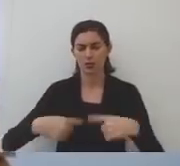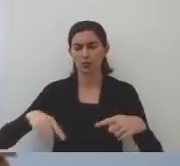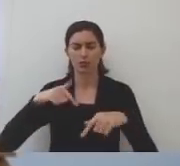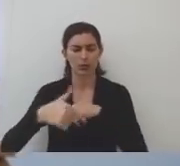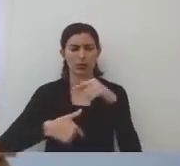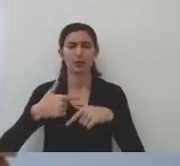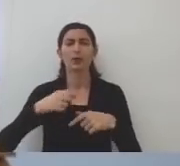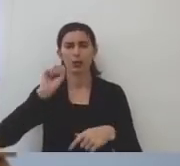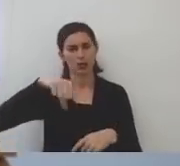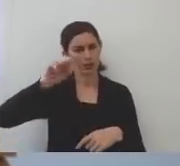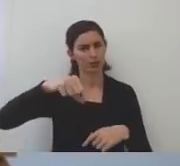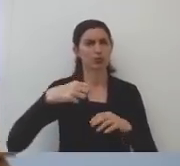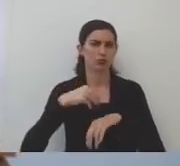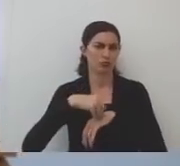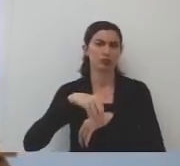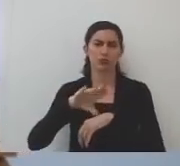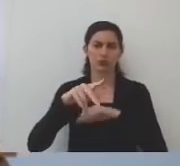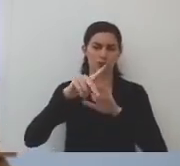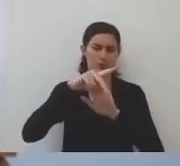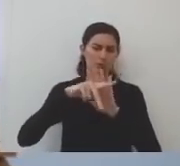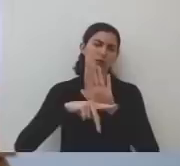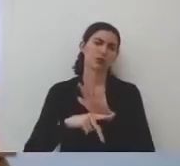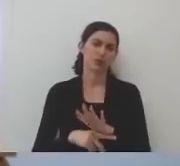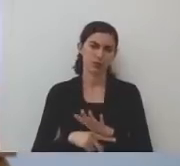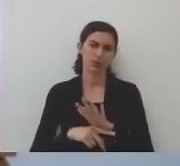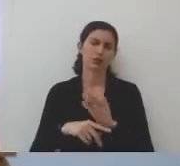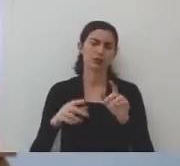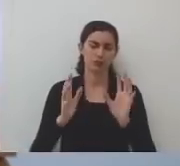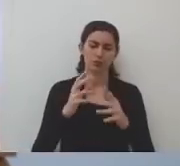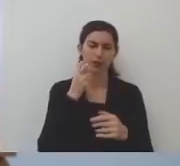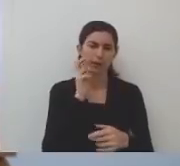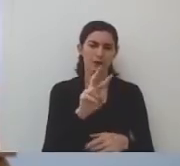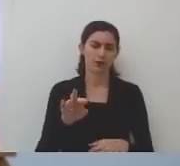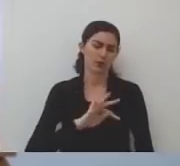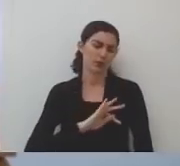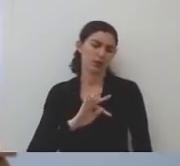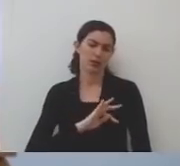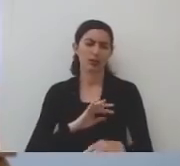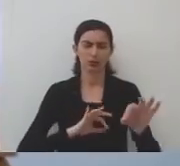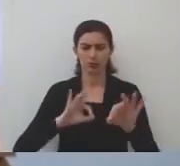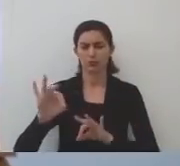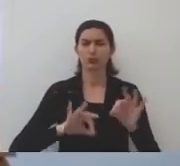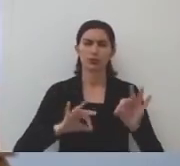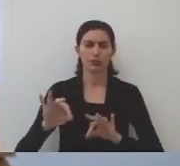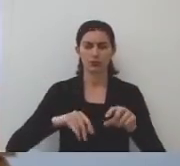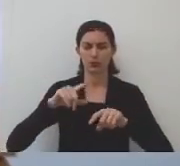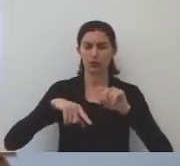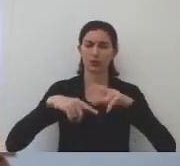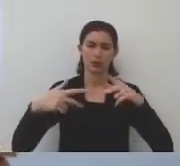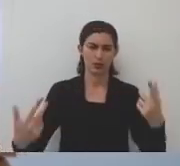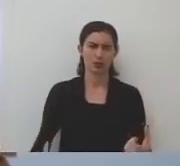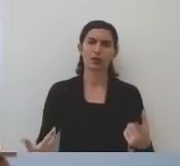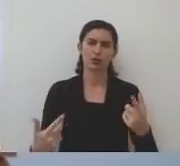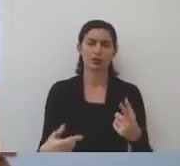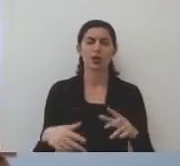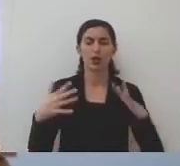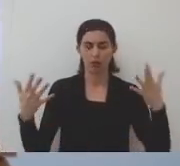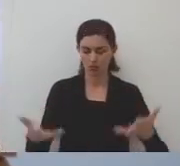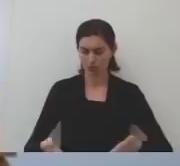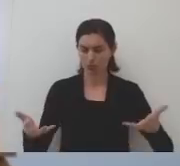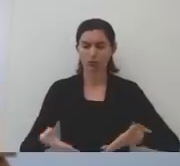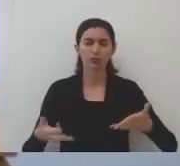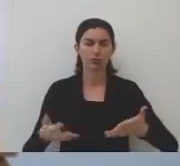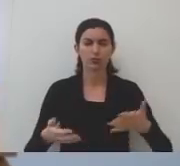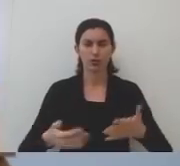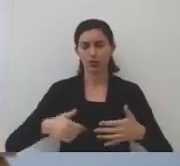trabalhar assim, como a gente já viu aqui, o planejamento, a gente já viu as técnicas para a elaboração do material em si, agora a gente